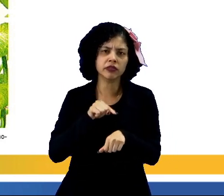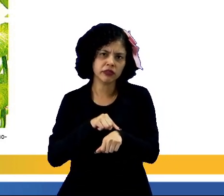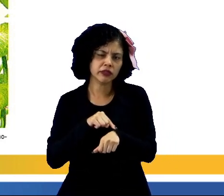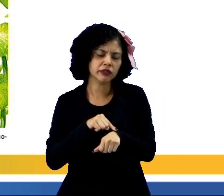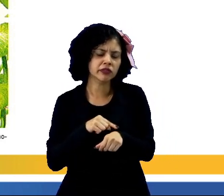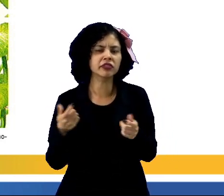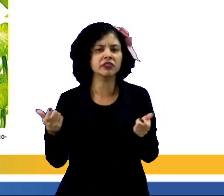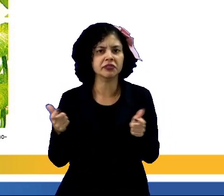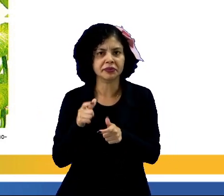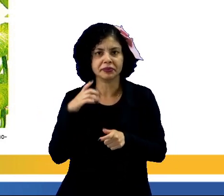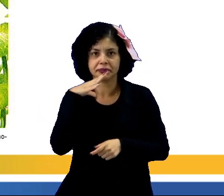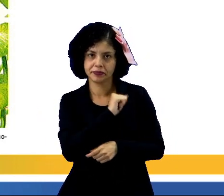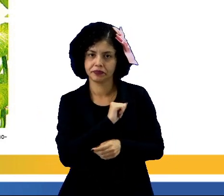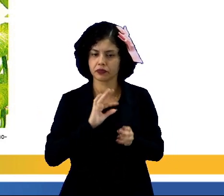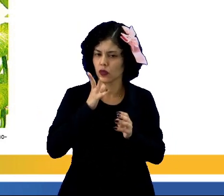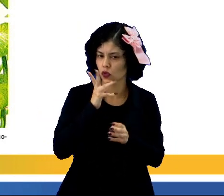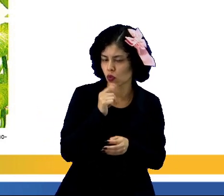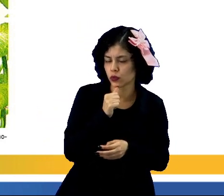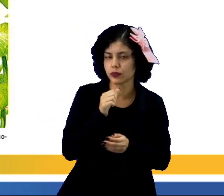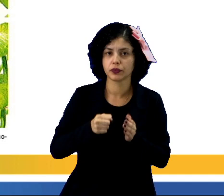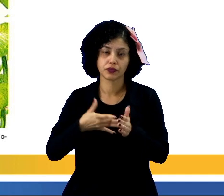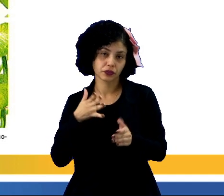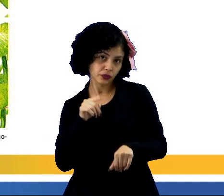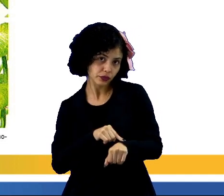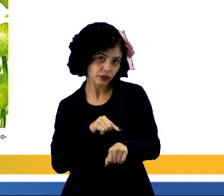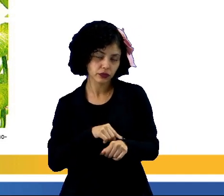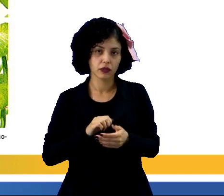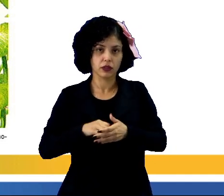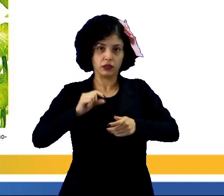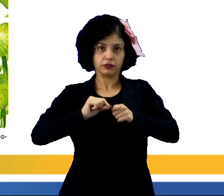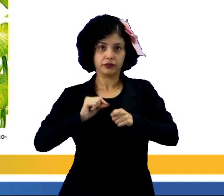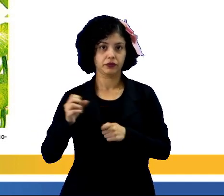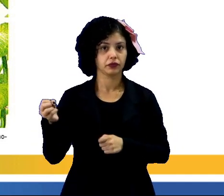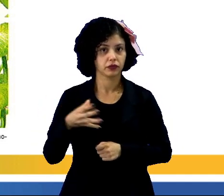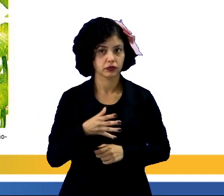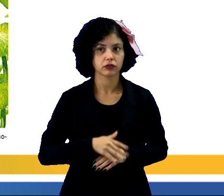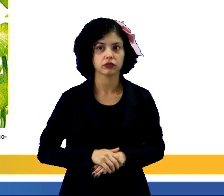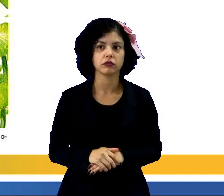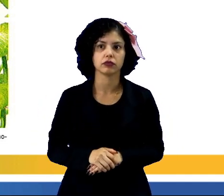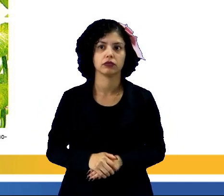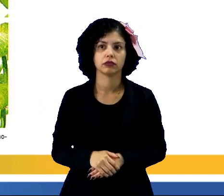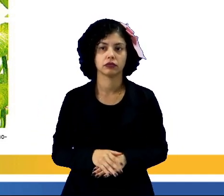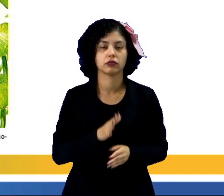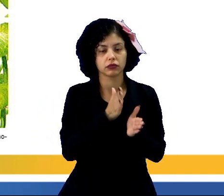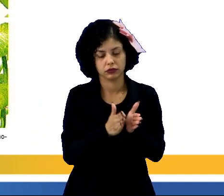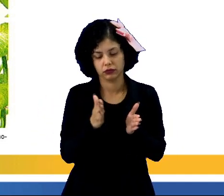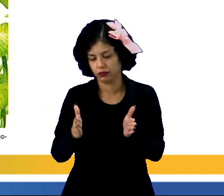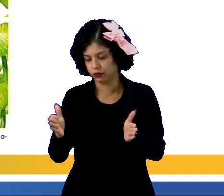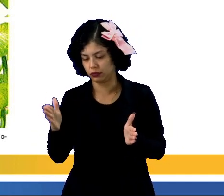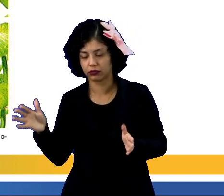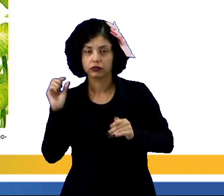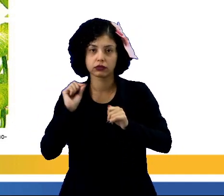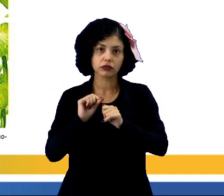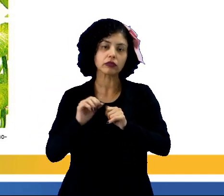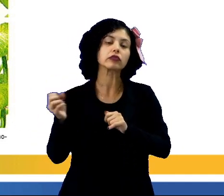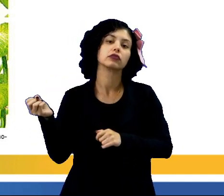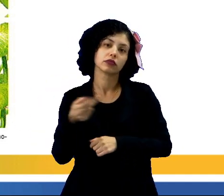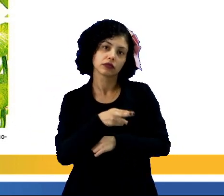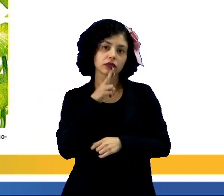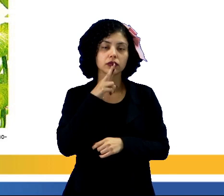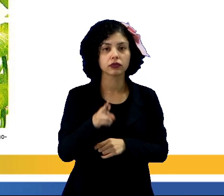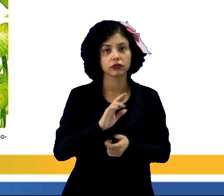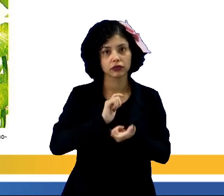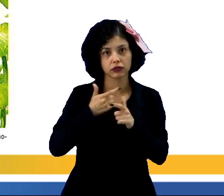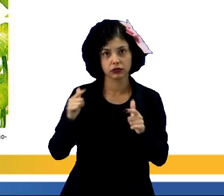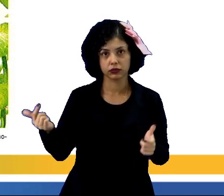geração, ou seja, não demora muito tempo para que sejam formados novos, e a cada vez que são gerados novos, resulta